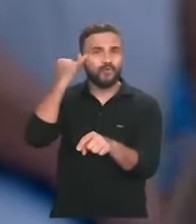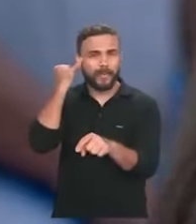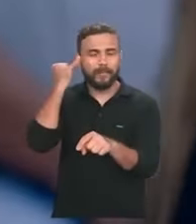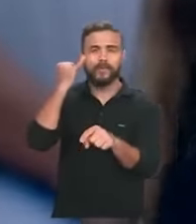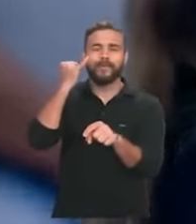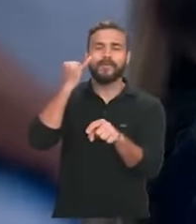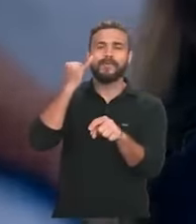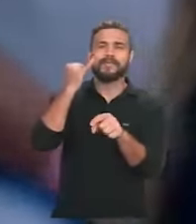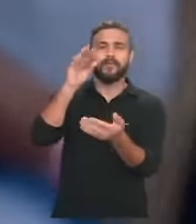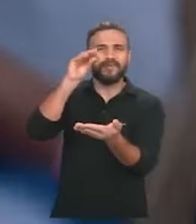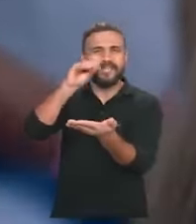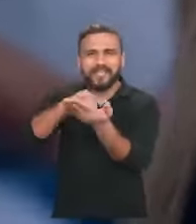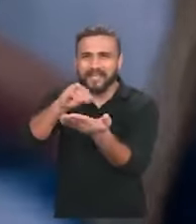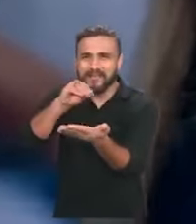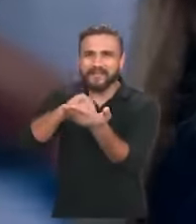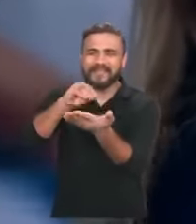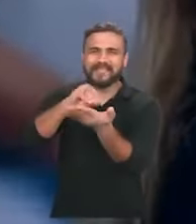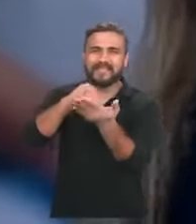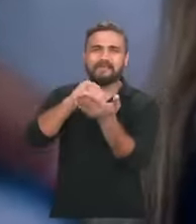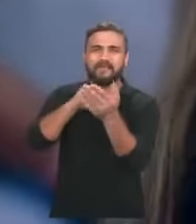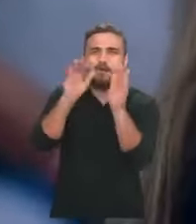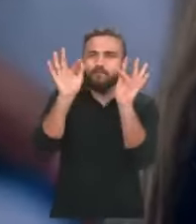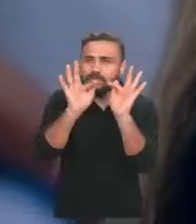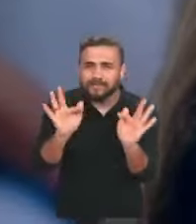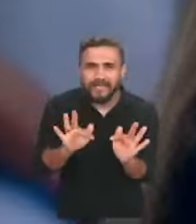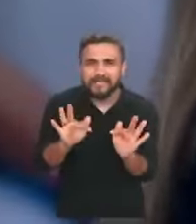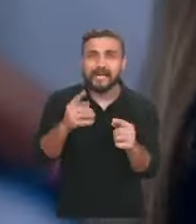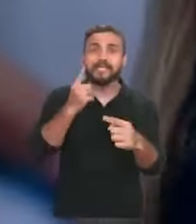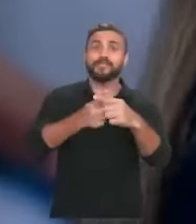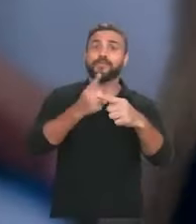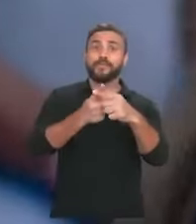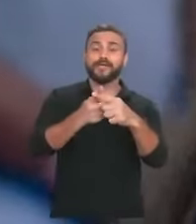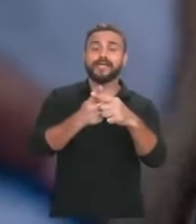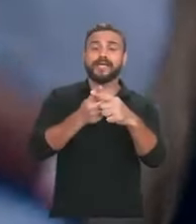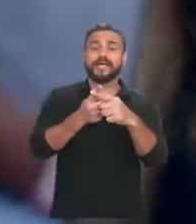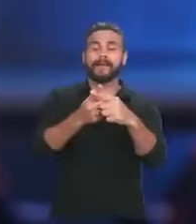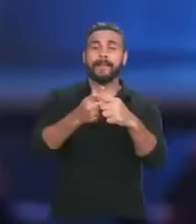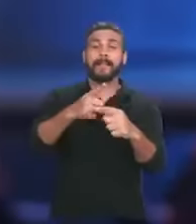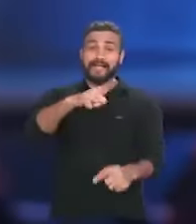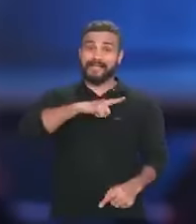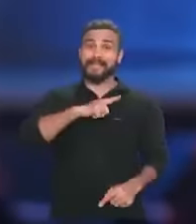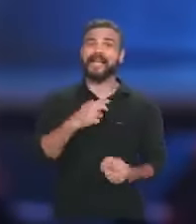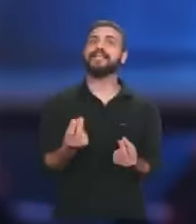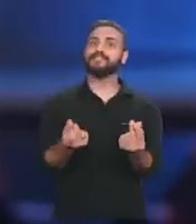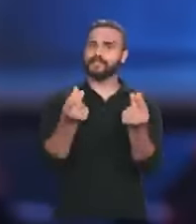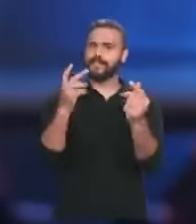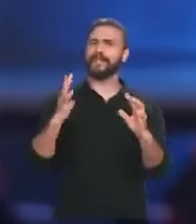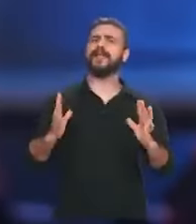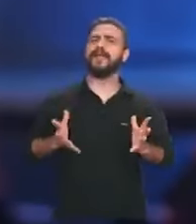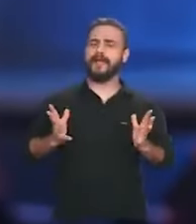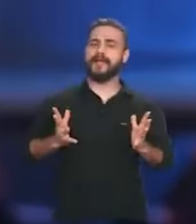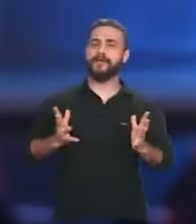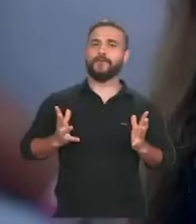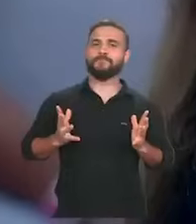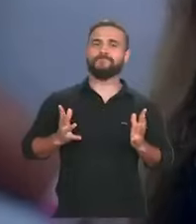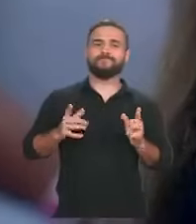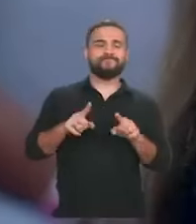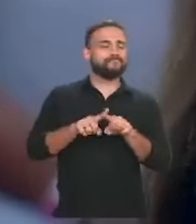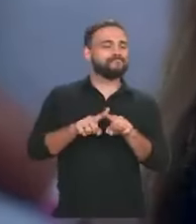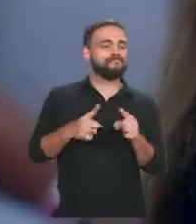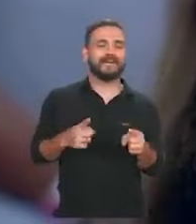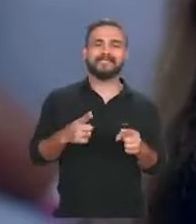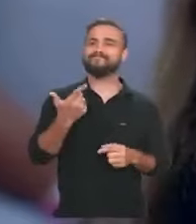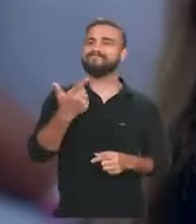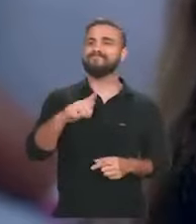nada para ninguém e a Suíça é o terceiro então todos eles T dinheiro tem saúde tem tudo mas tiraram Deus da vida